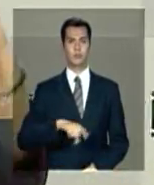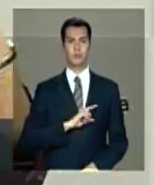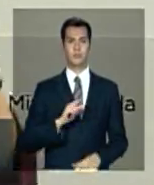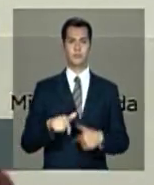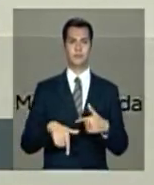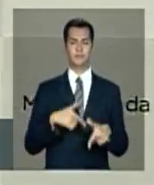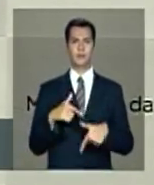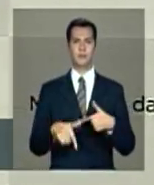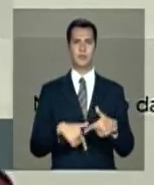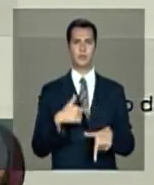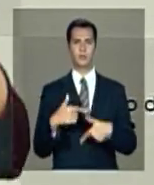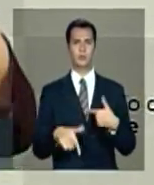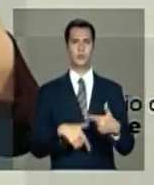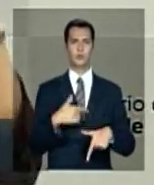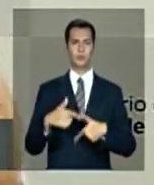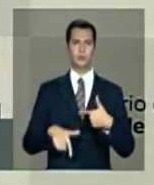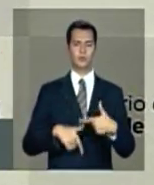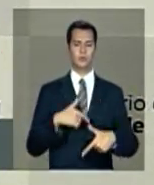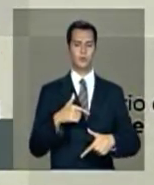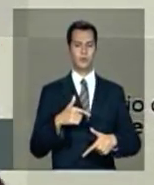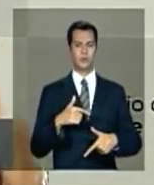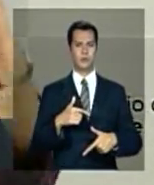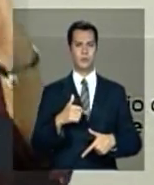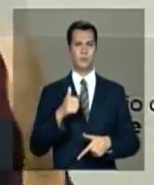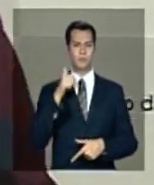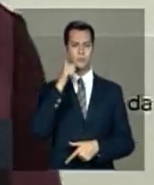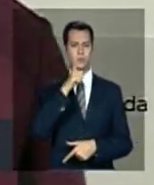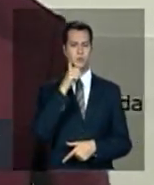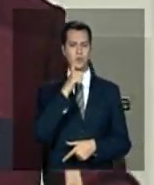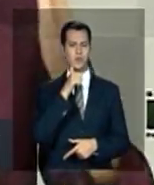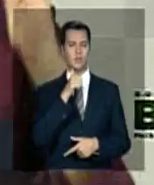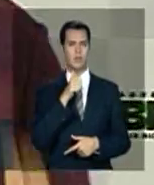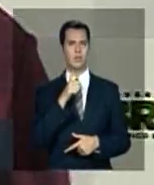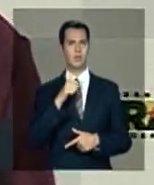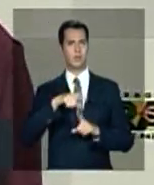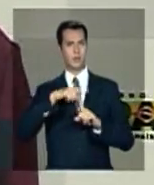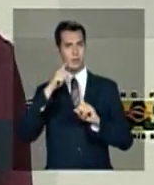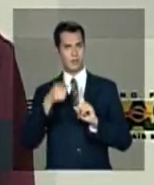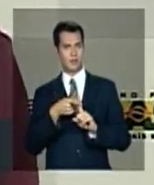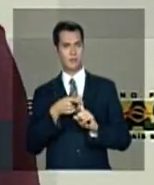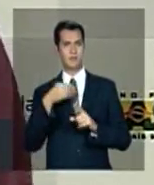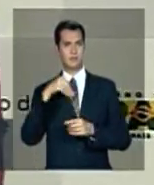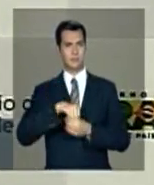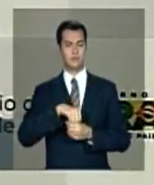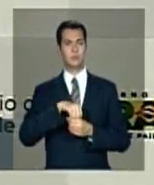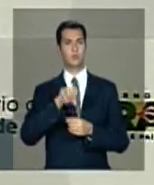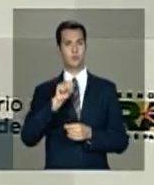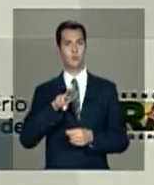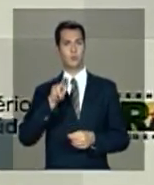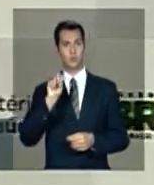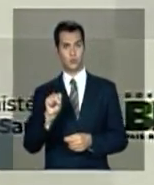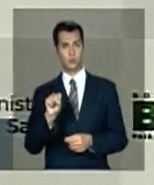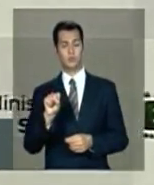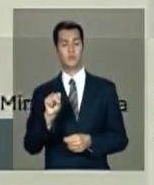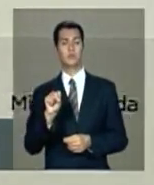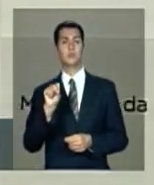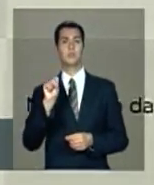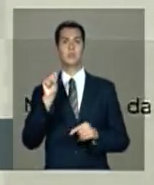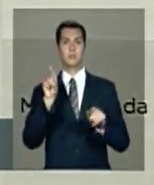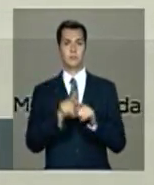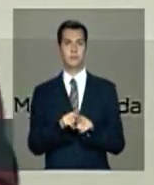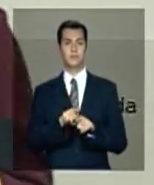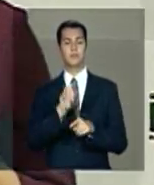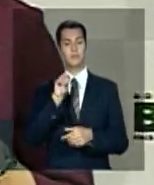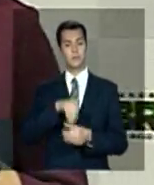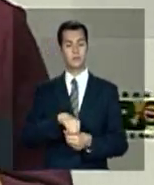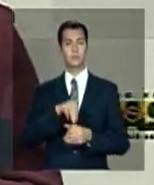a gestante do sistema SUS esteja o risco de vida no bolsa do Brasil